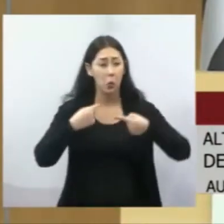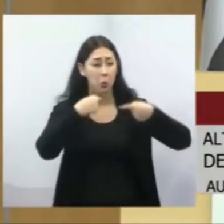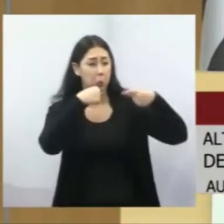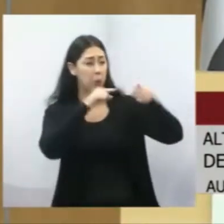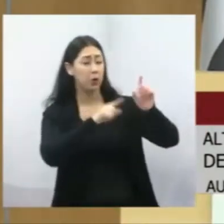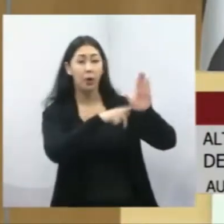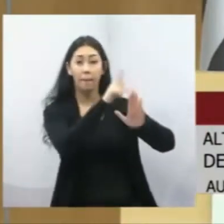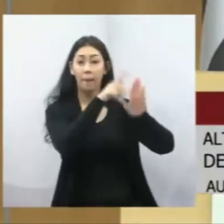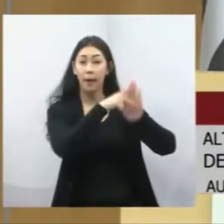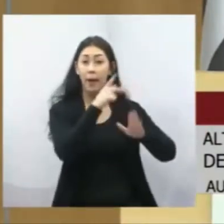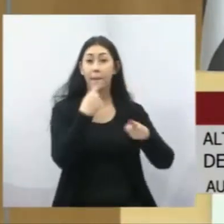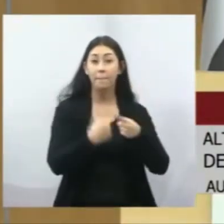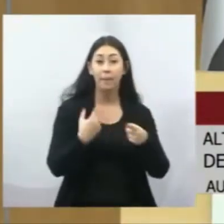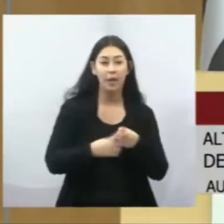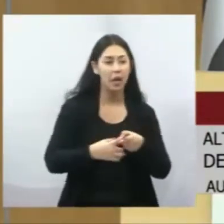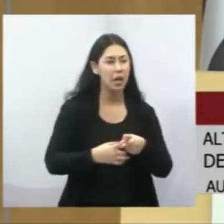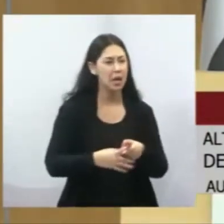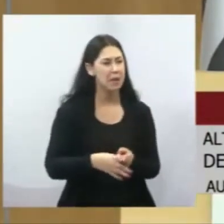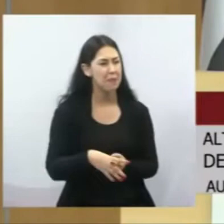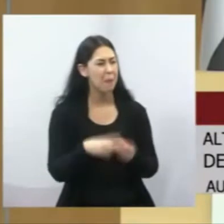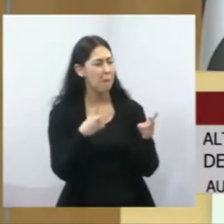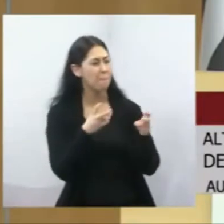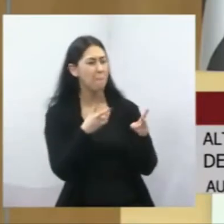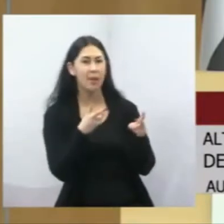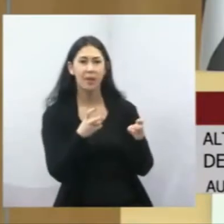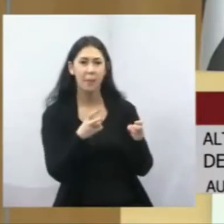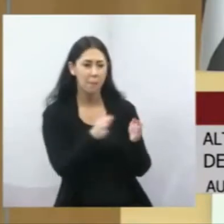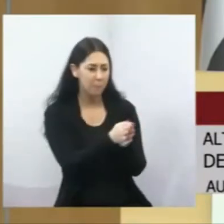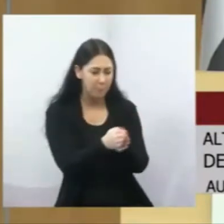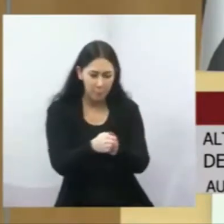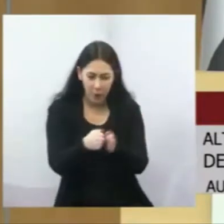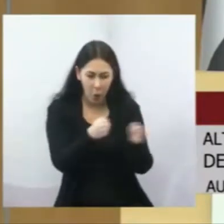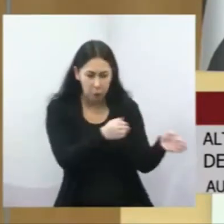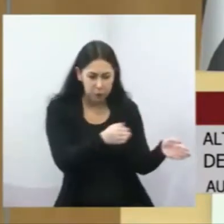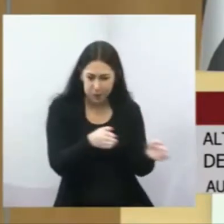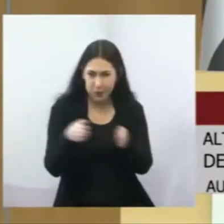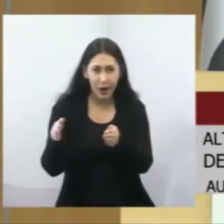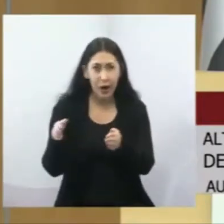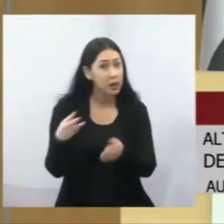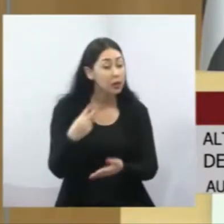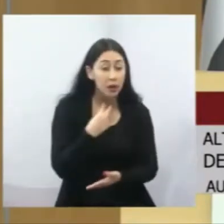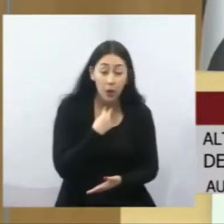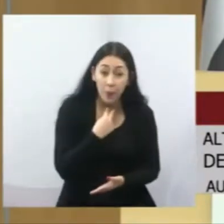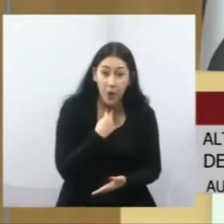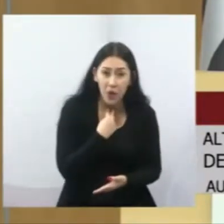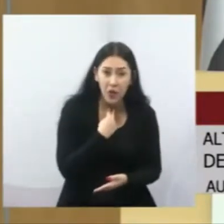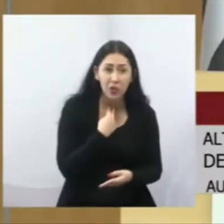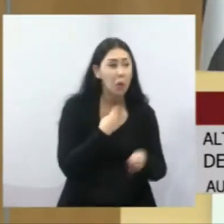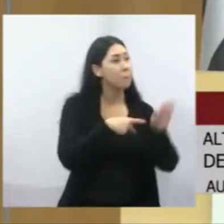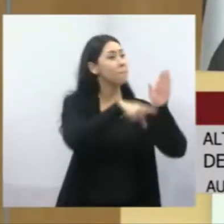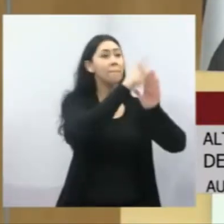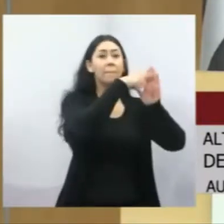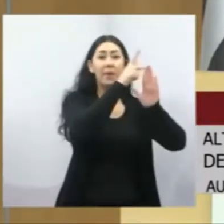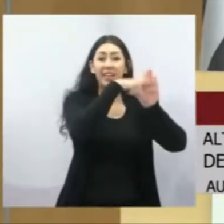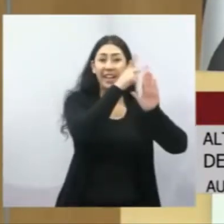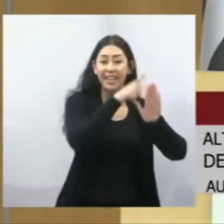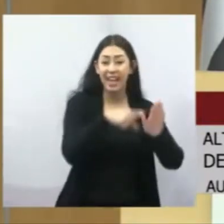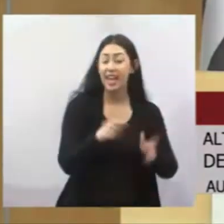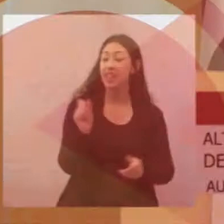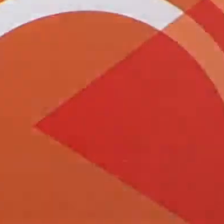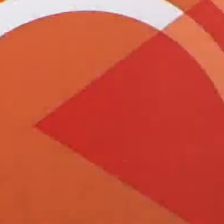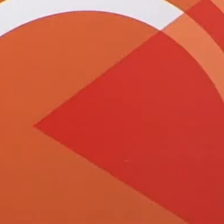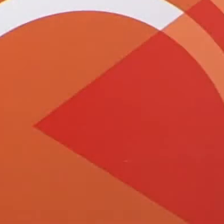a inconstitucionalidade desse prazo. Não pode, através de uma portaria, estabelecer um prazo